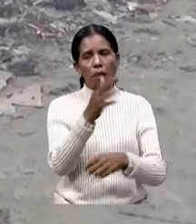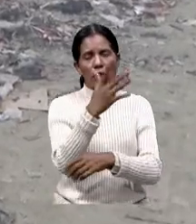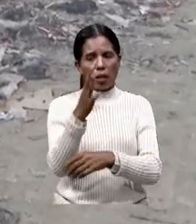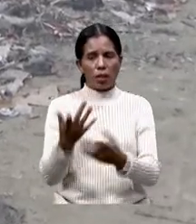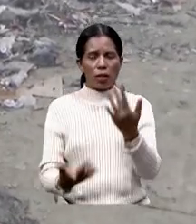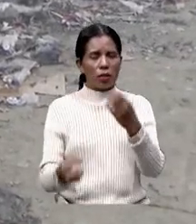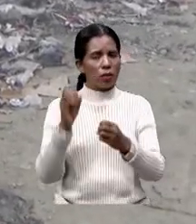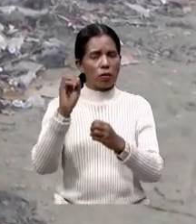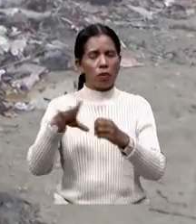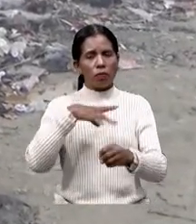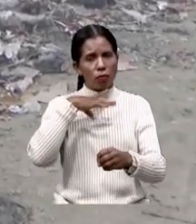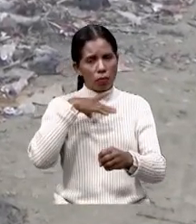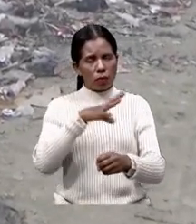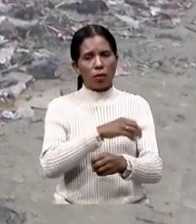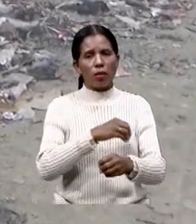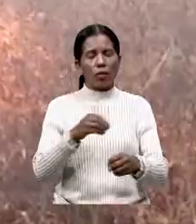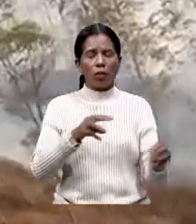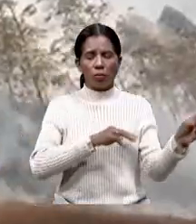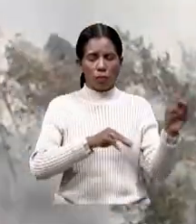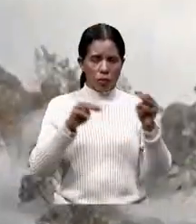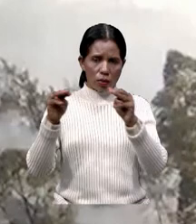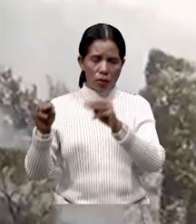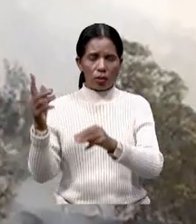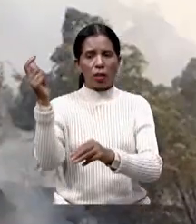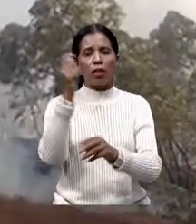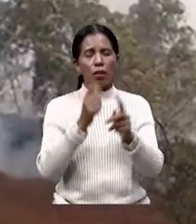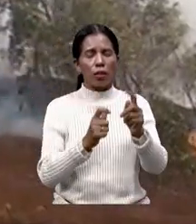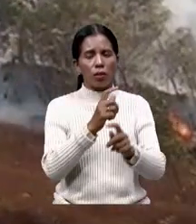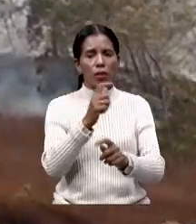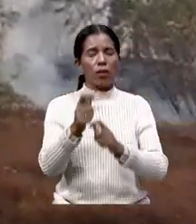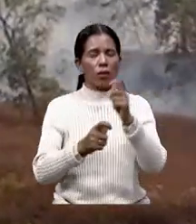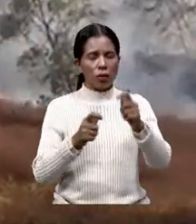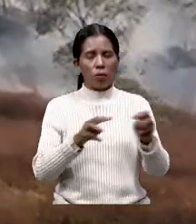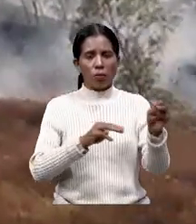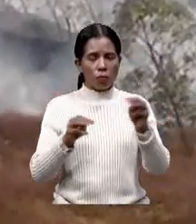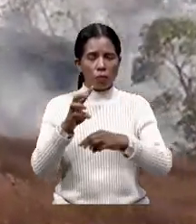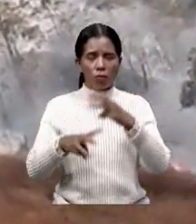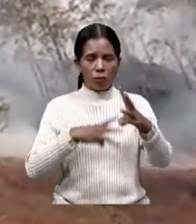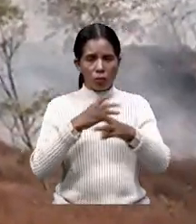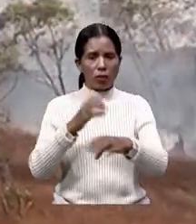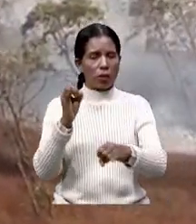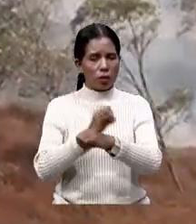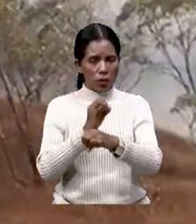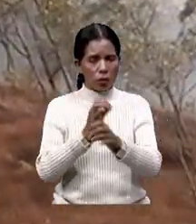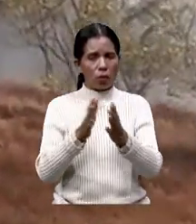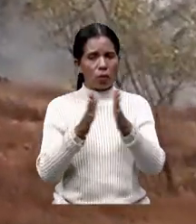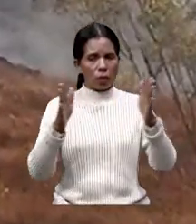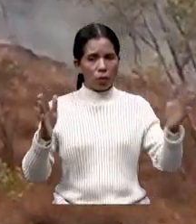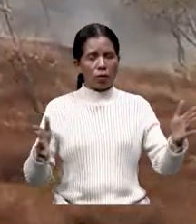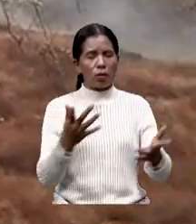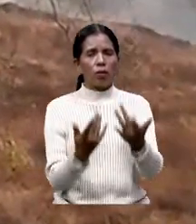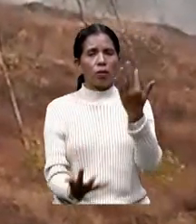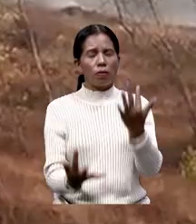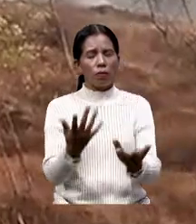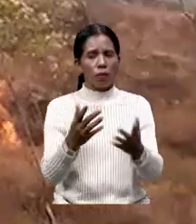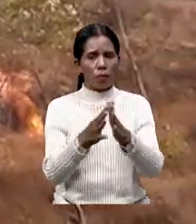soe fuera arbiru, além de ne, ho mudança tecnologia ne be avançado ia mundo o hinorum, ma que industria bobot sira no poluição makas,